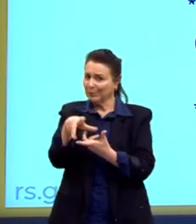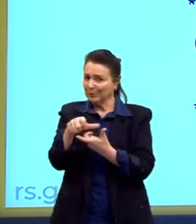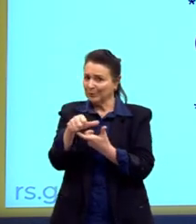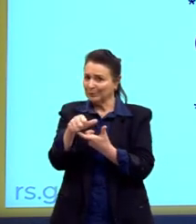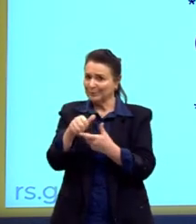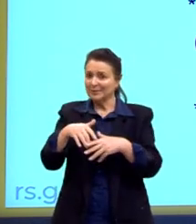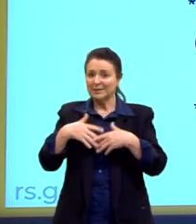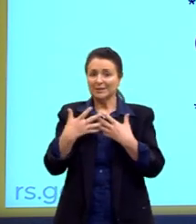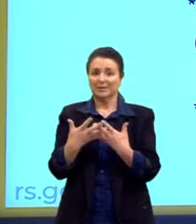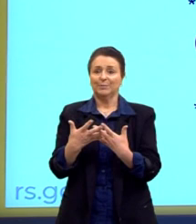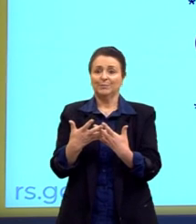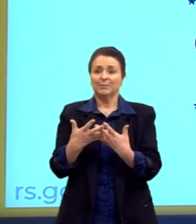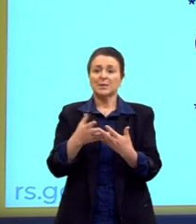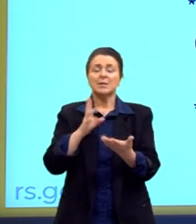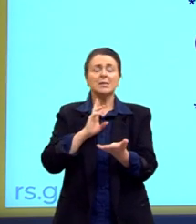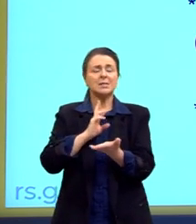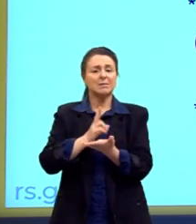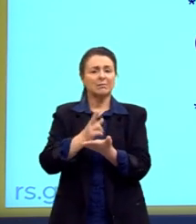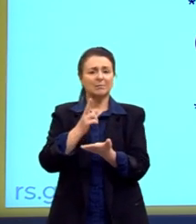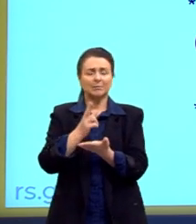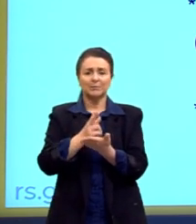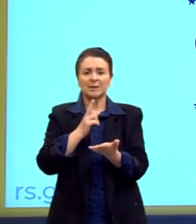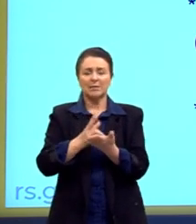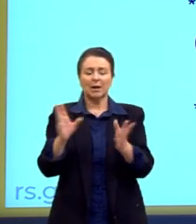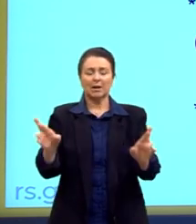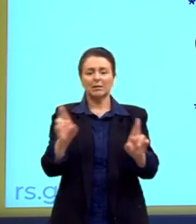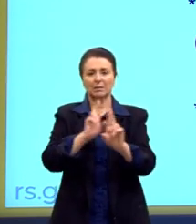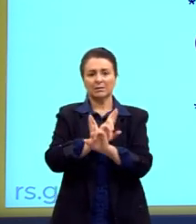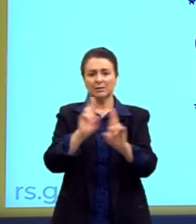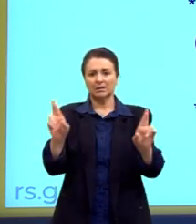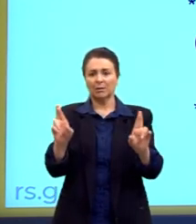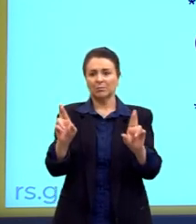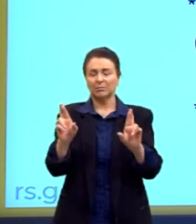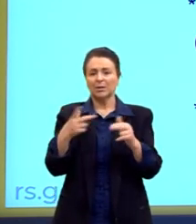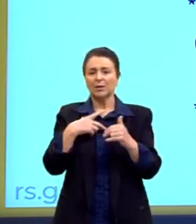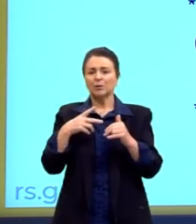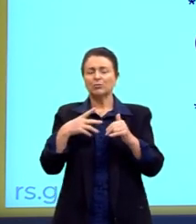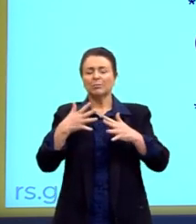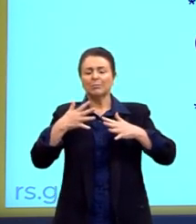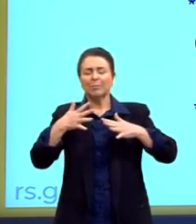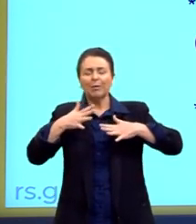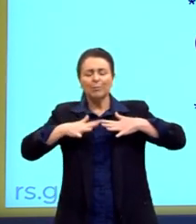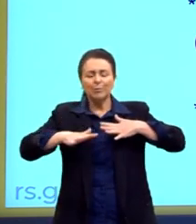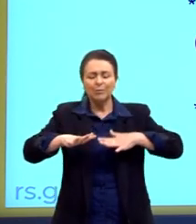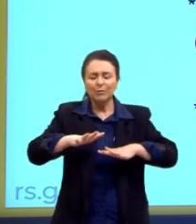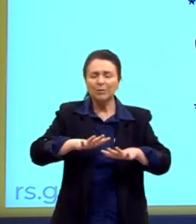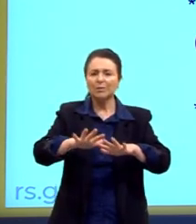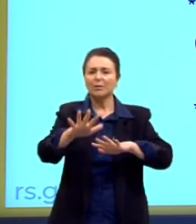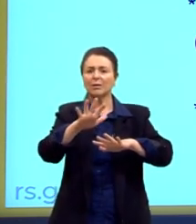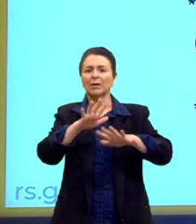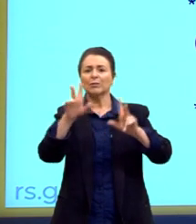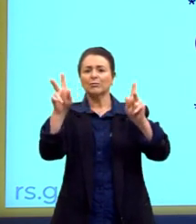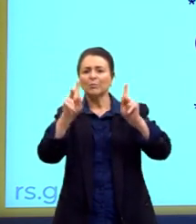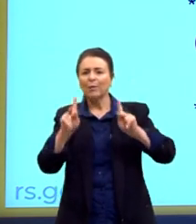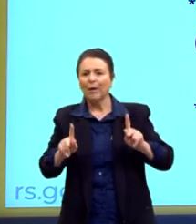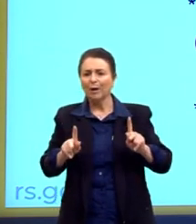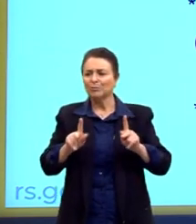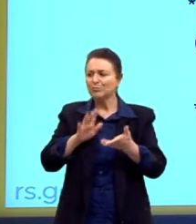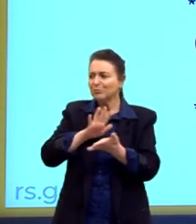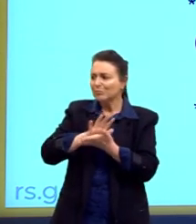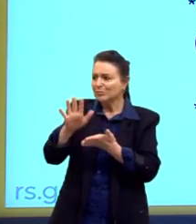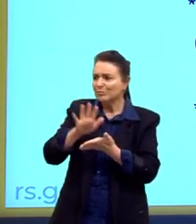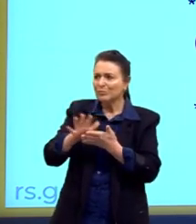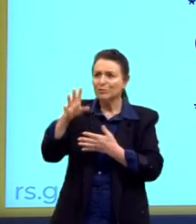por favor assim sempre essa essa relação de paz e harmonia de fuga de ilusão de